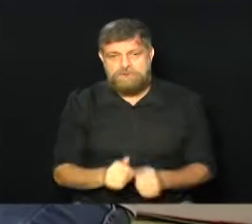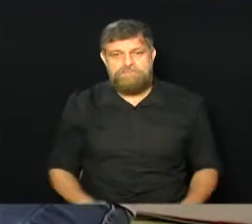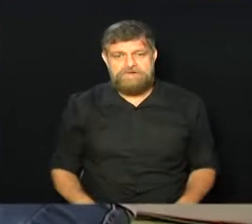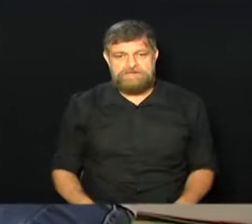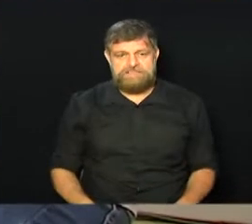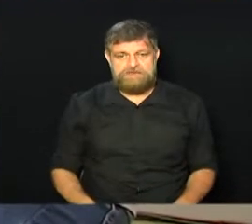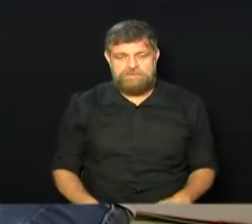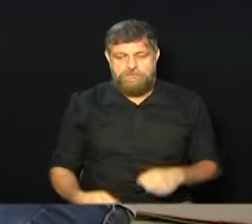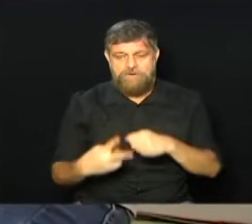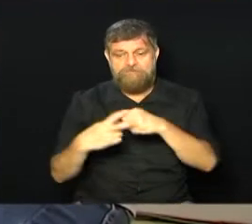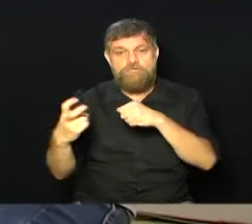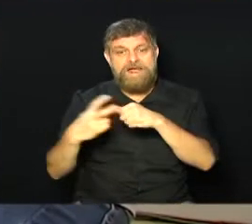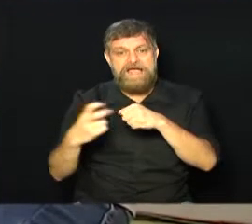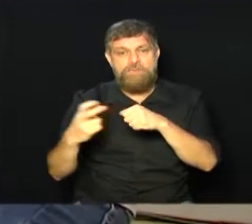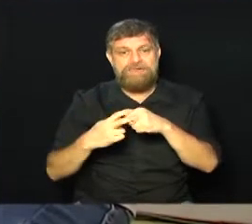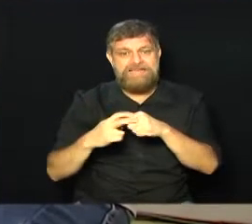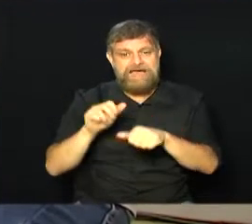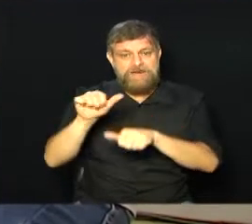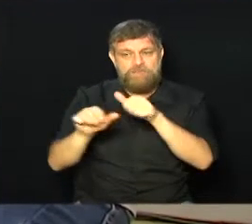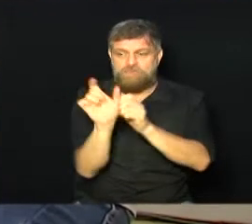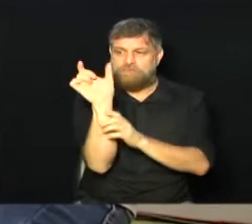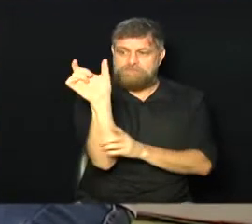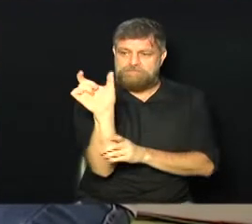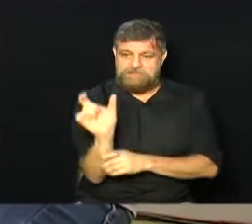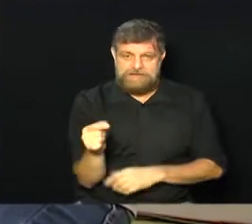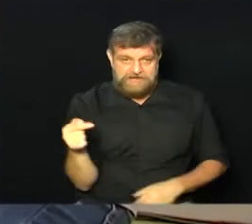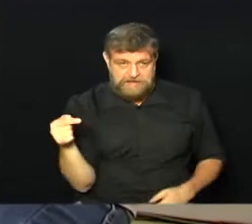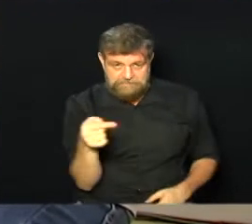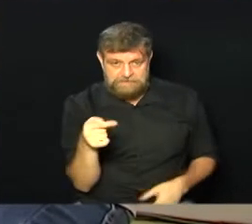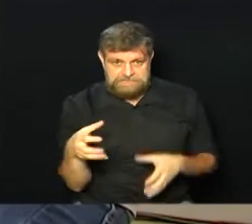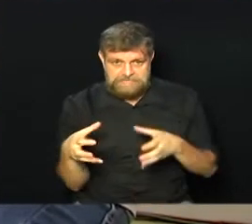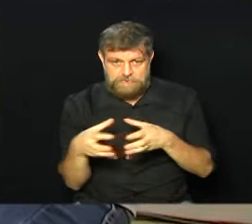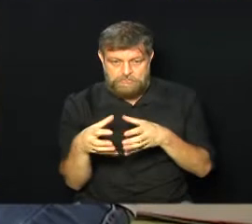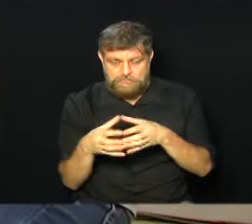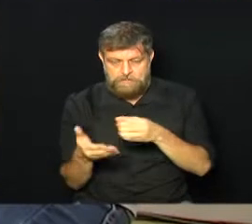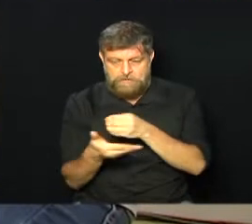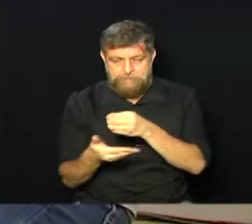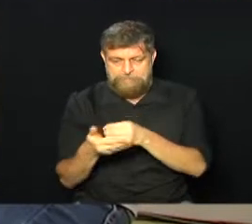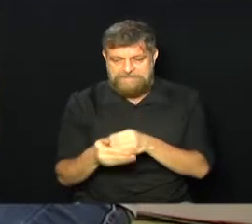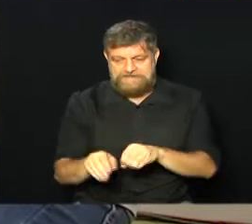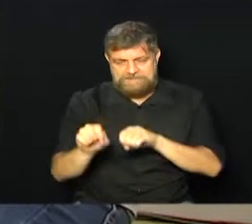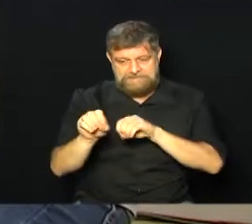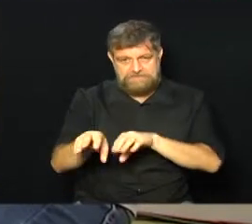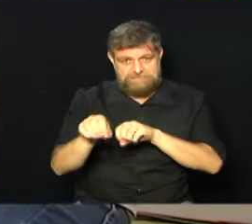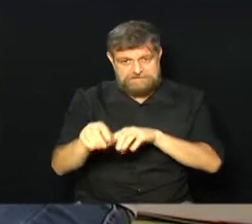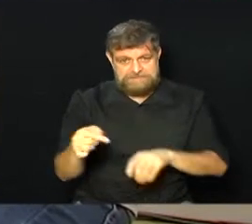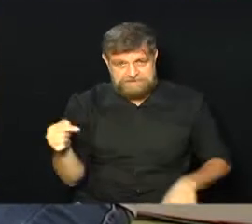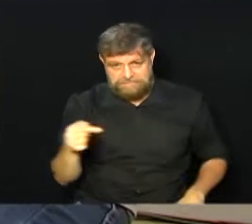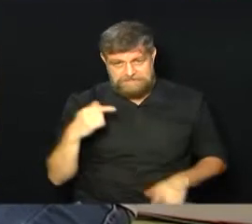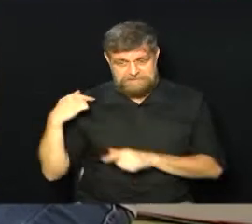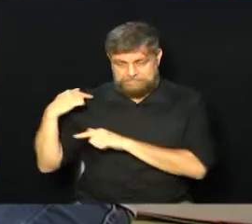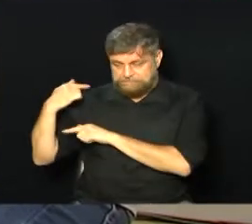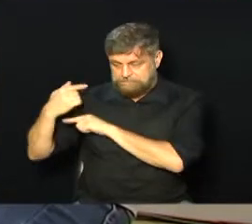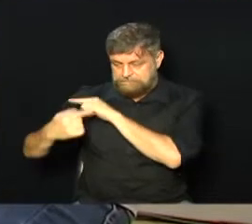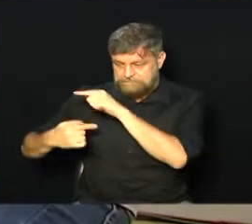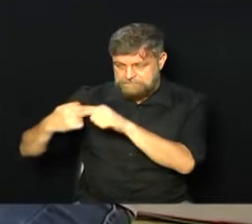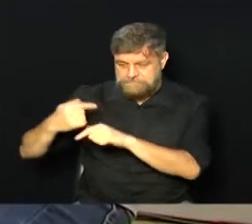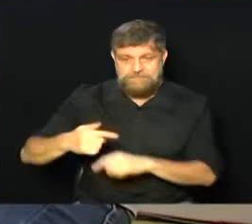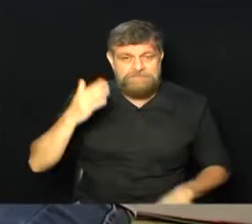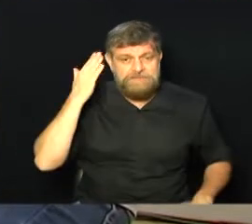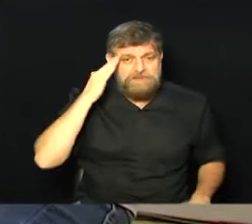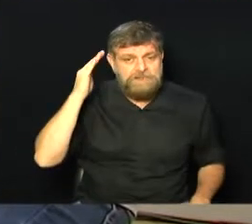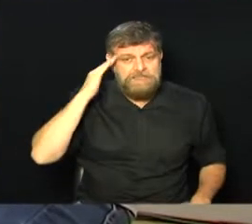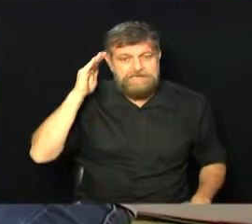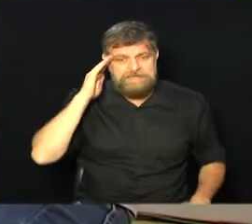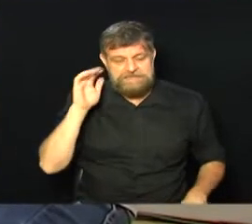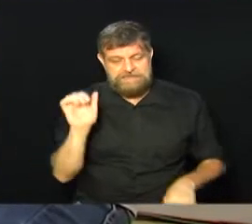futebol. Você hoje é treinador da categoria de base. Essa geração que você trabalha, ela entende essa parte